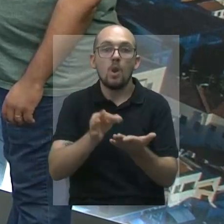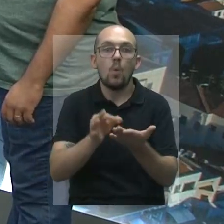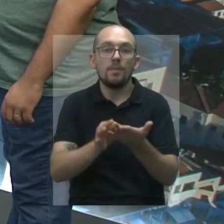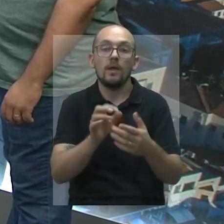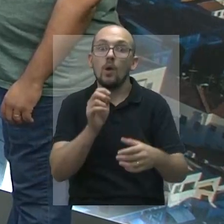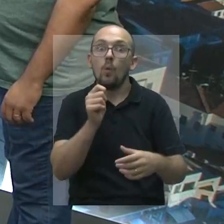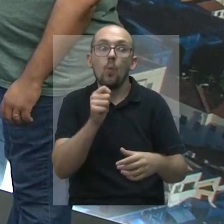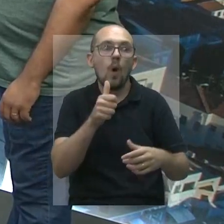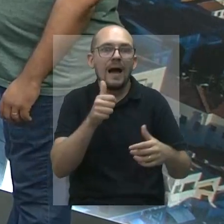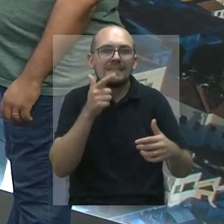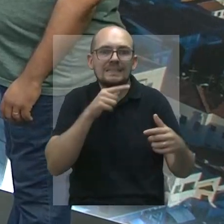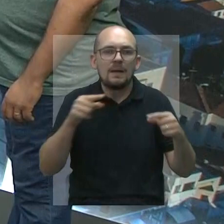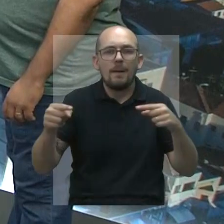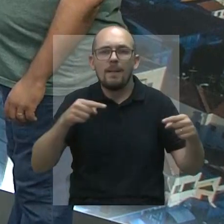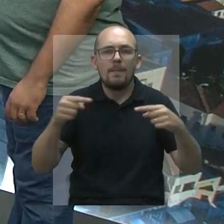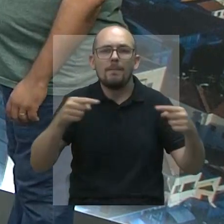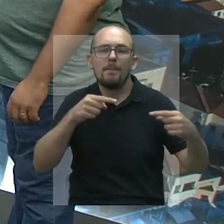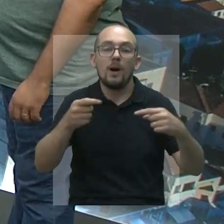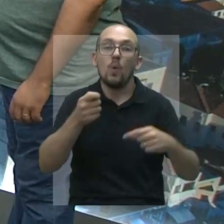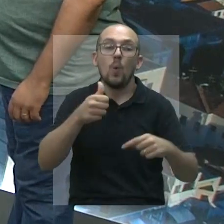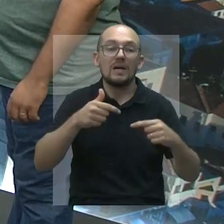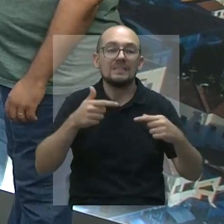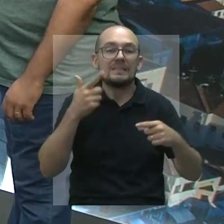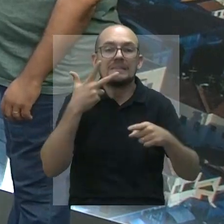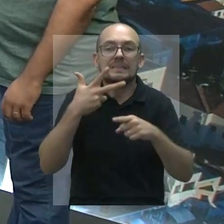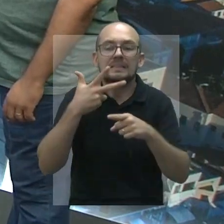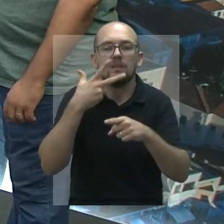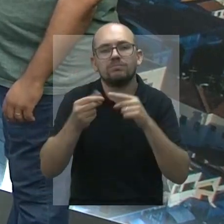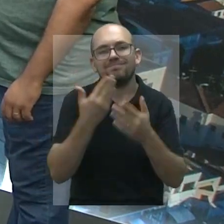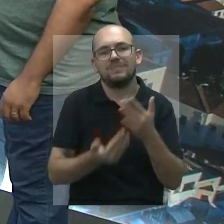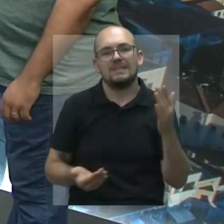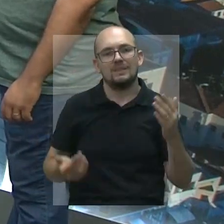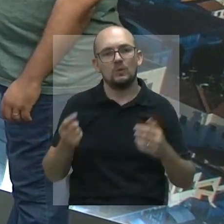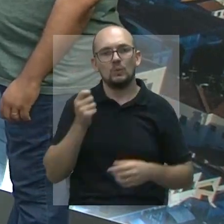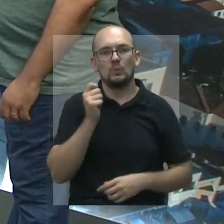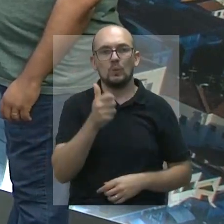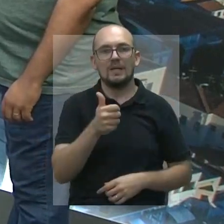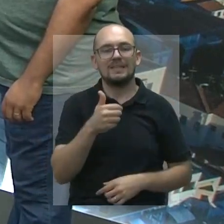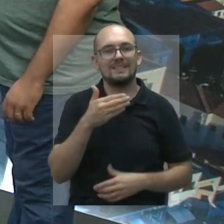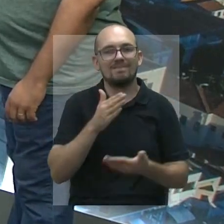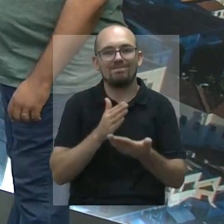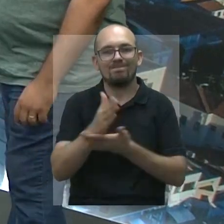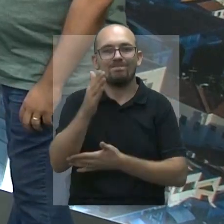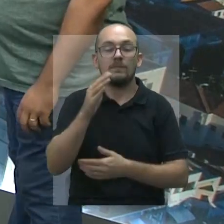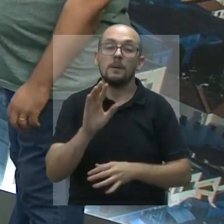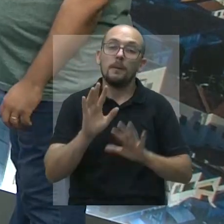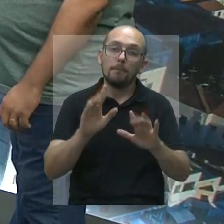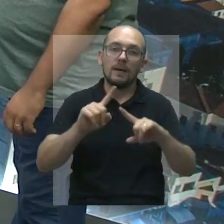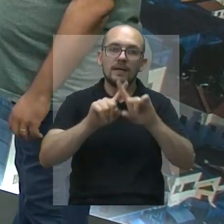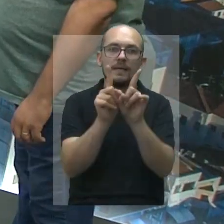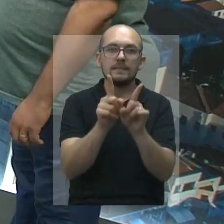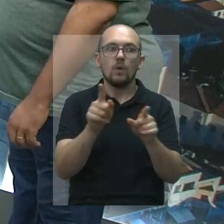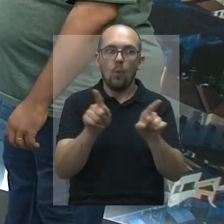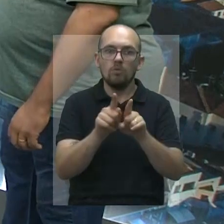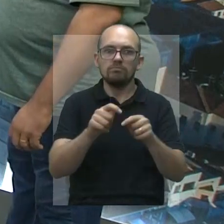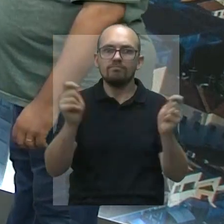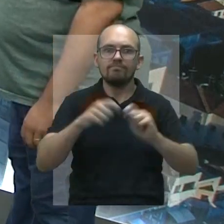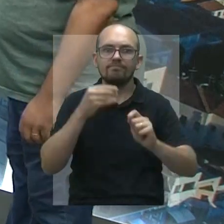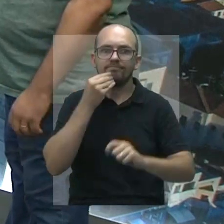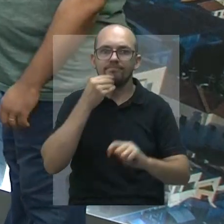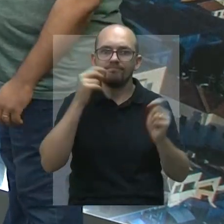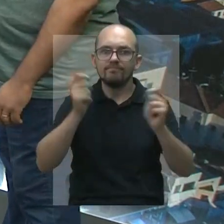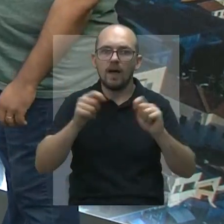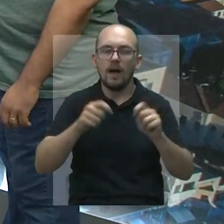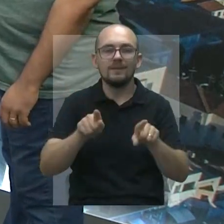conseguiu avançar, inclusive para a semifinal do campeonato da Copa São Paulo. Então, realmente o 15 tem grandes chances, é um torneio